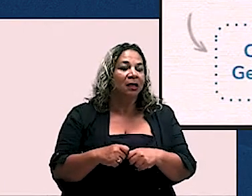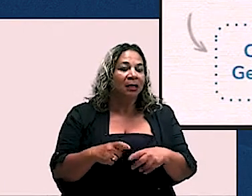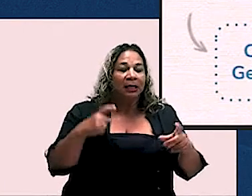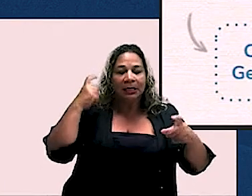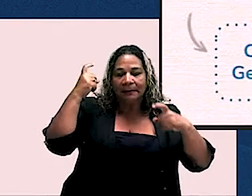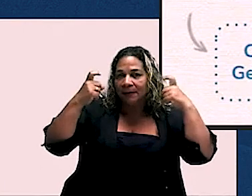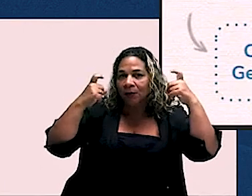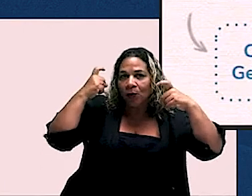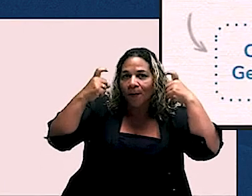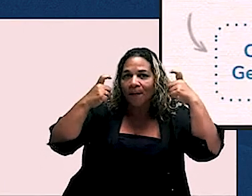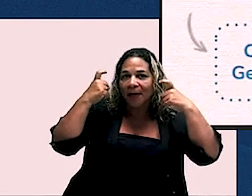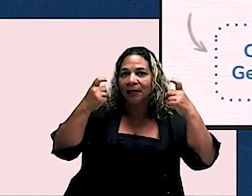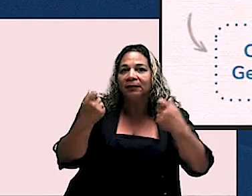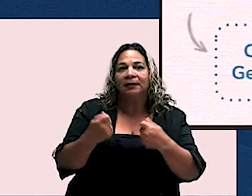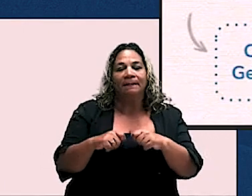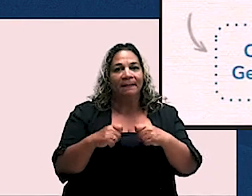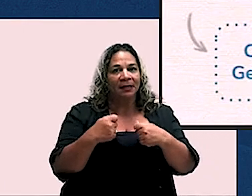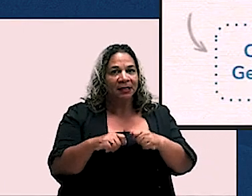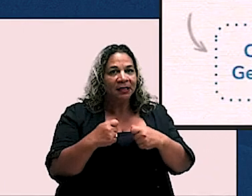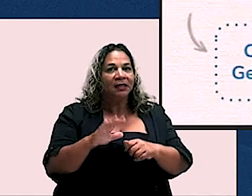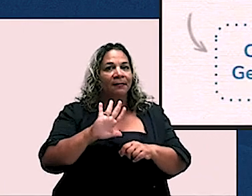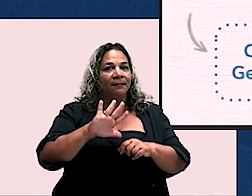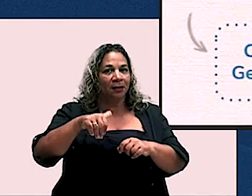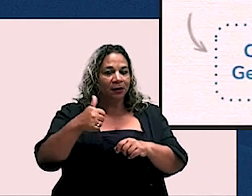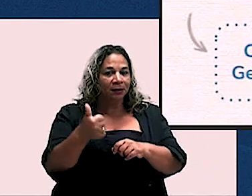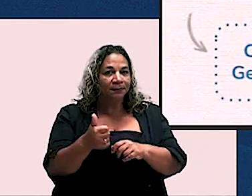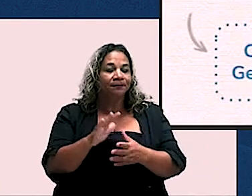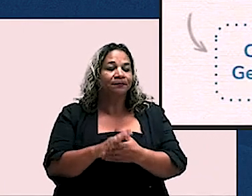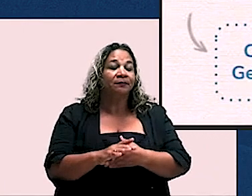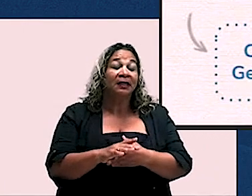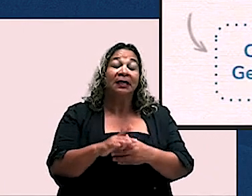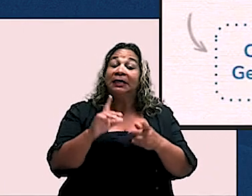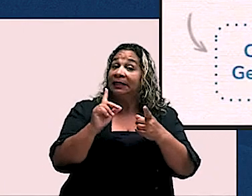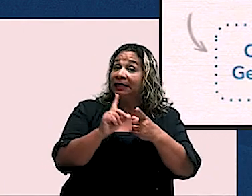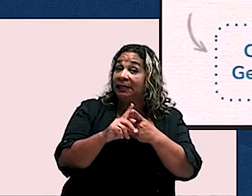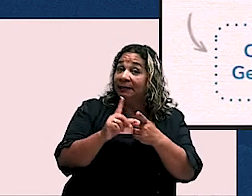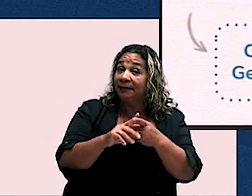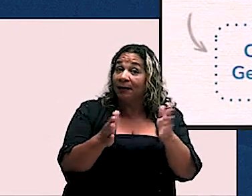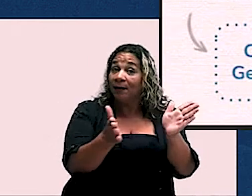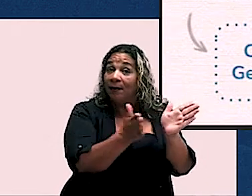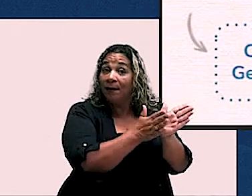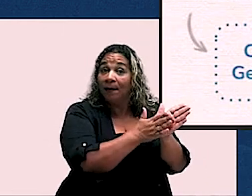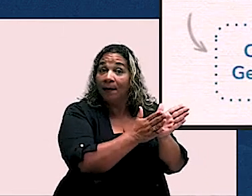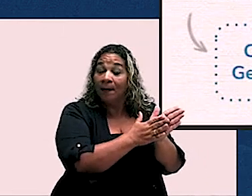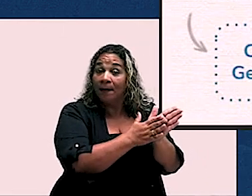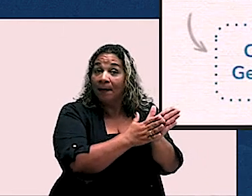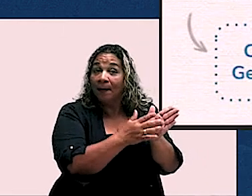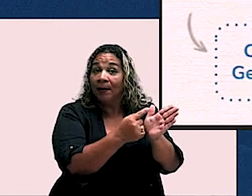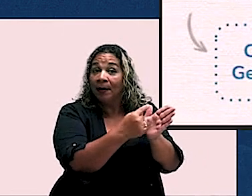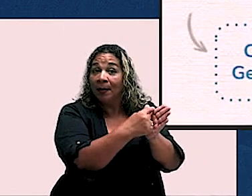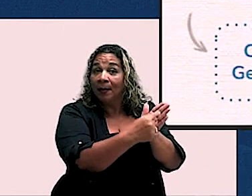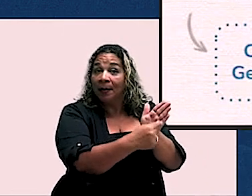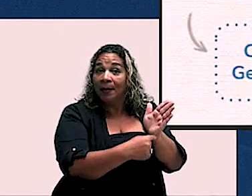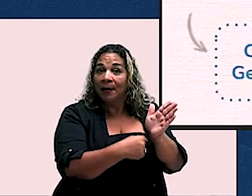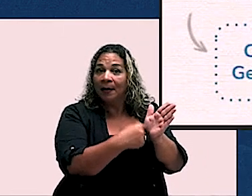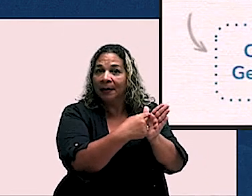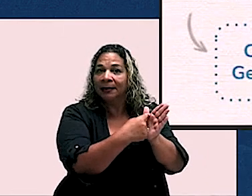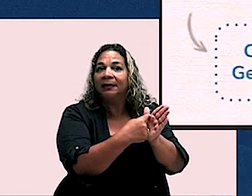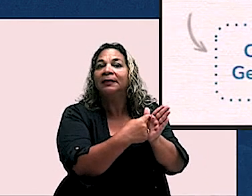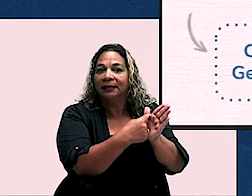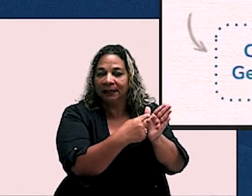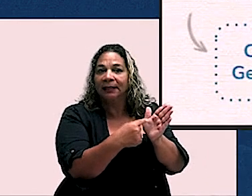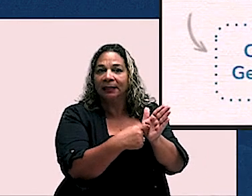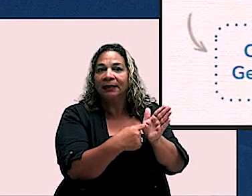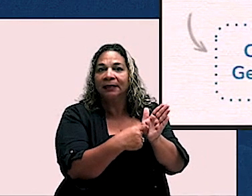pública. E, por fim, com relação à análise das cadernetas da gestante e da criança durante a inspeção física, né, daquelas que